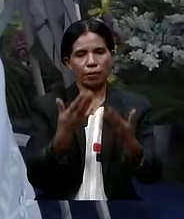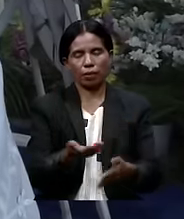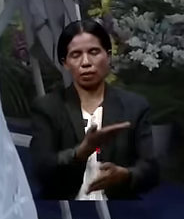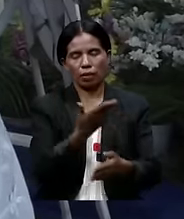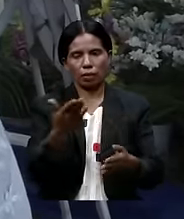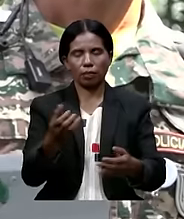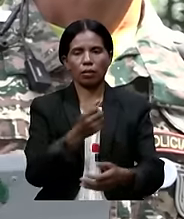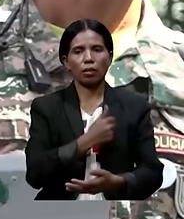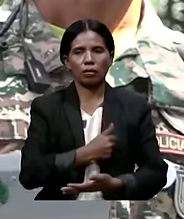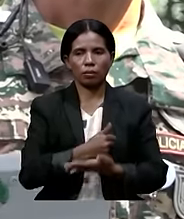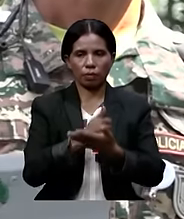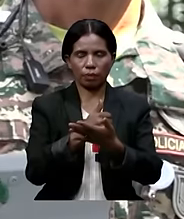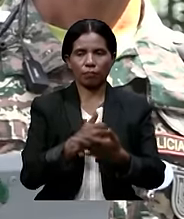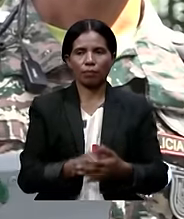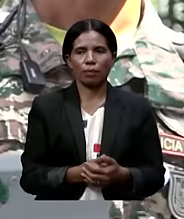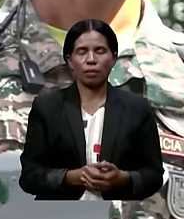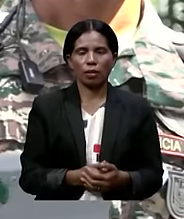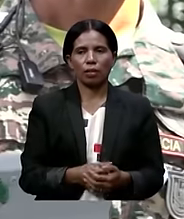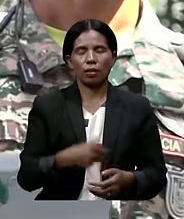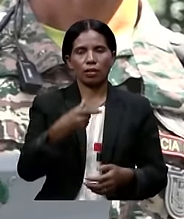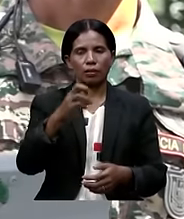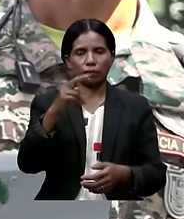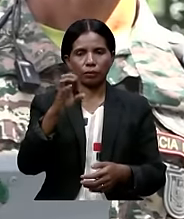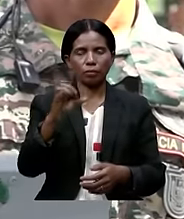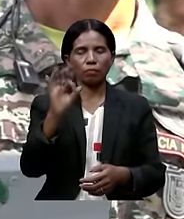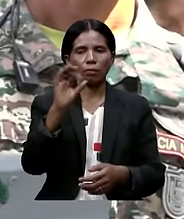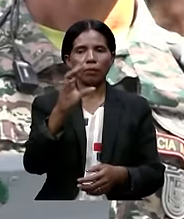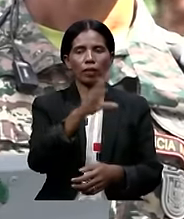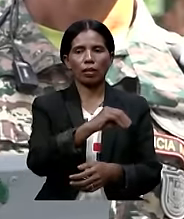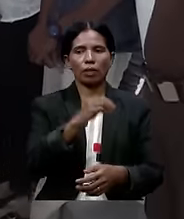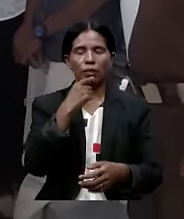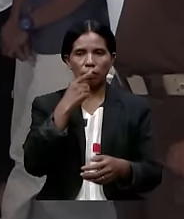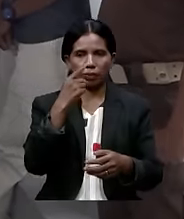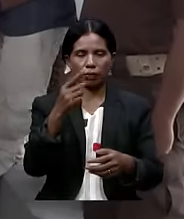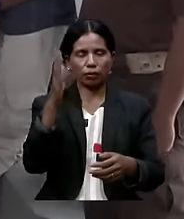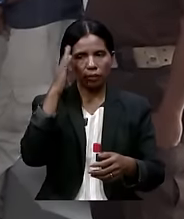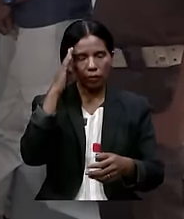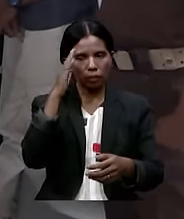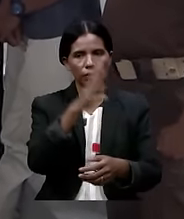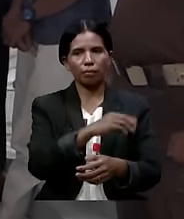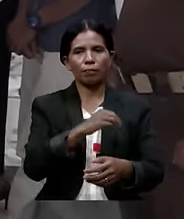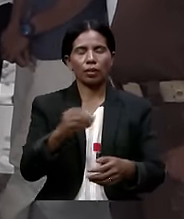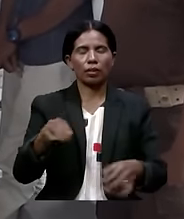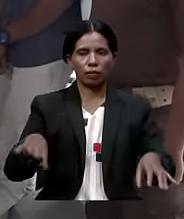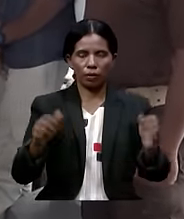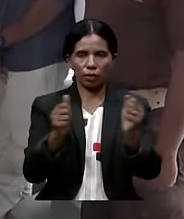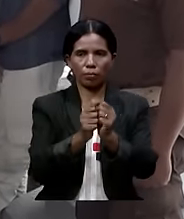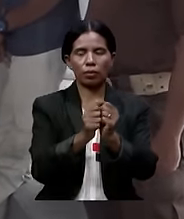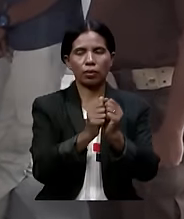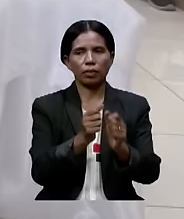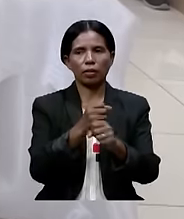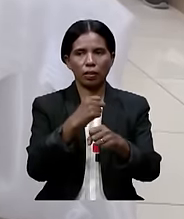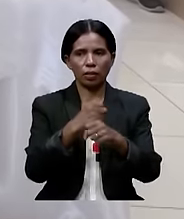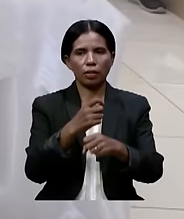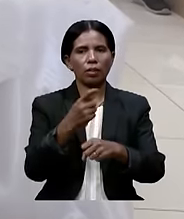Nia Solidariedade. Major General FFDTL Calixto dos Santos Coliati reconhece saudoso nia obra nebe makhalo